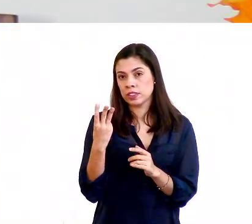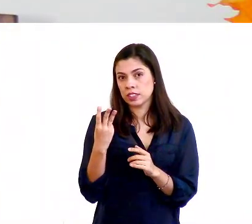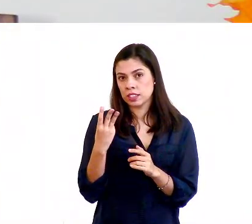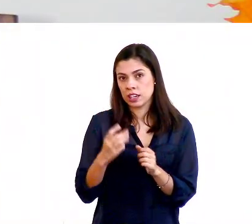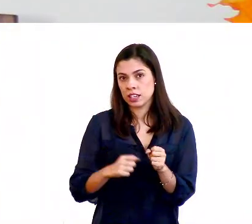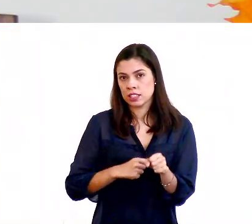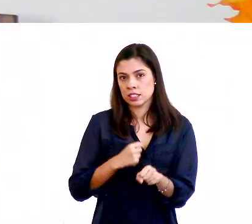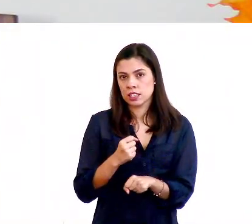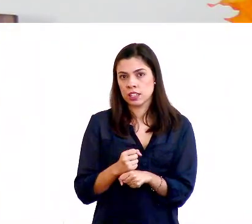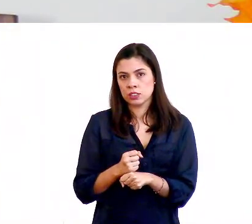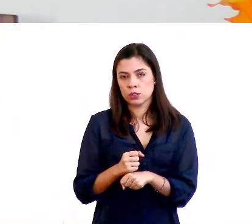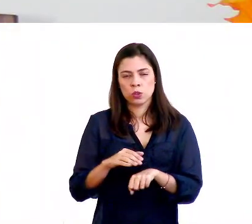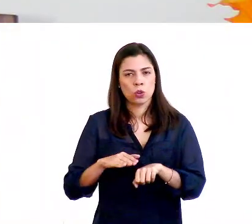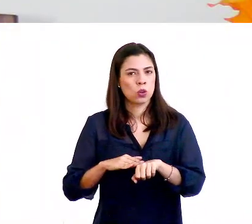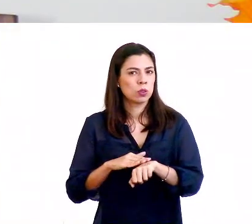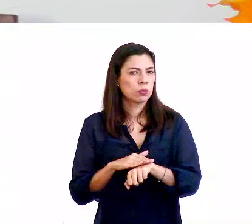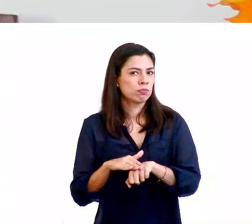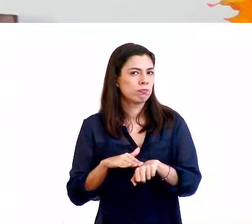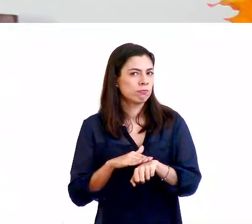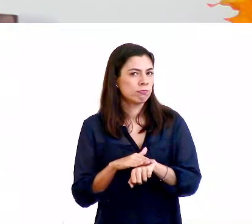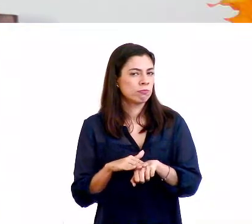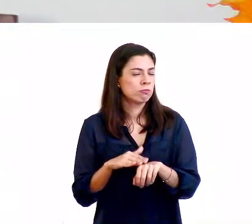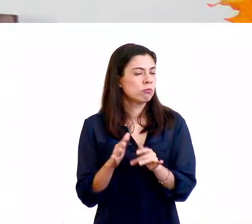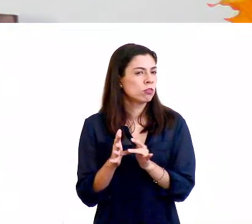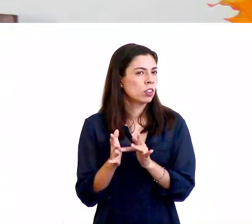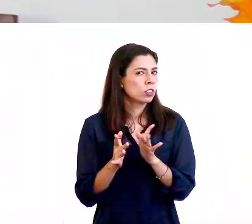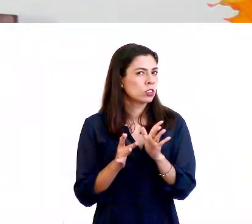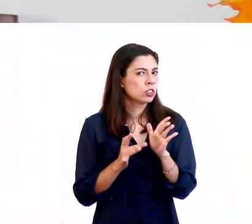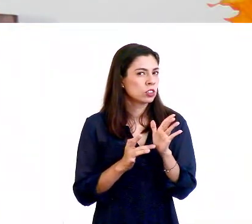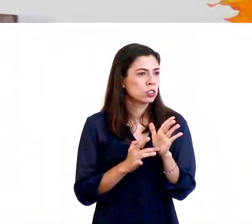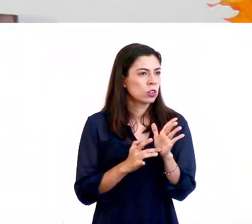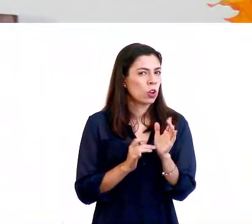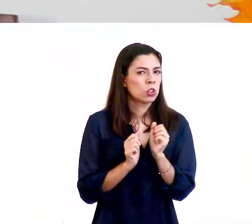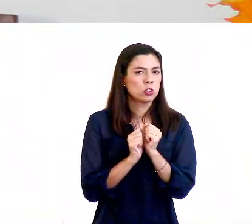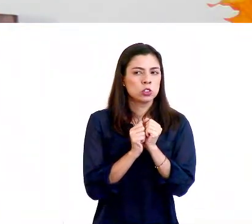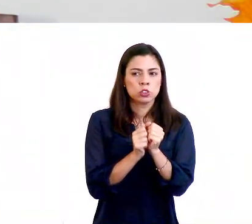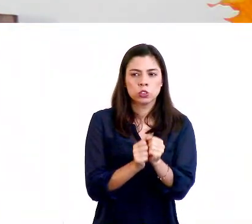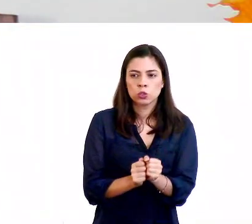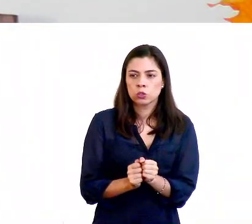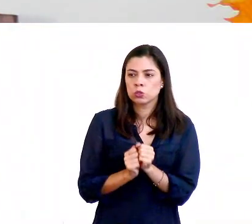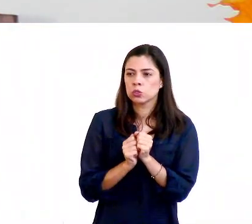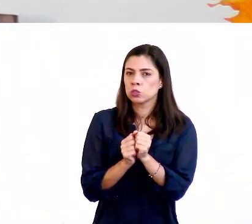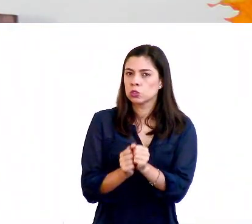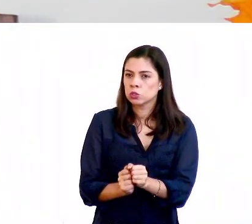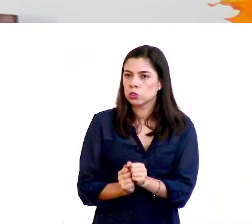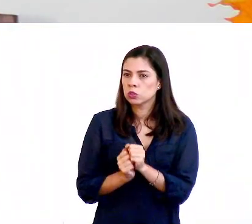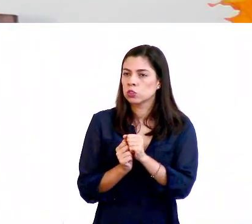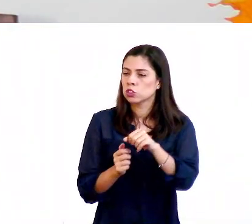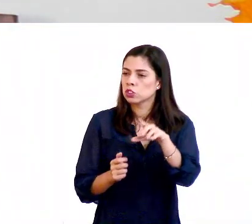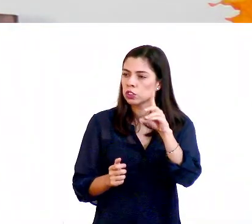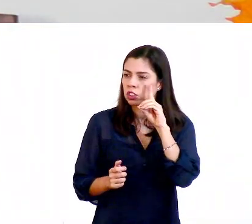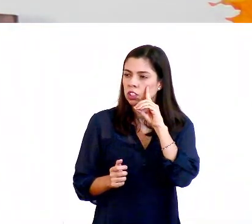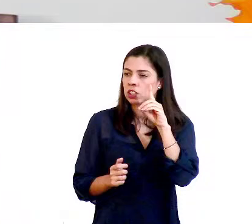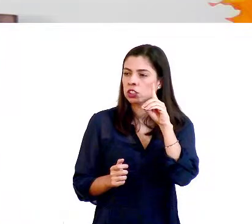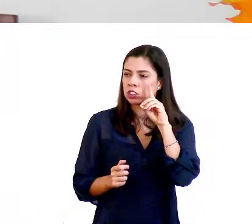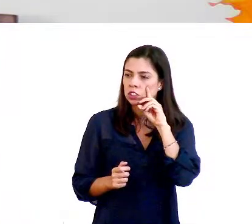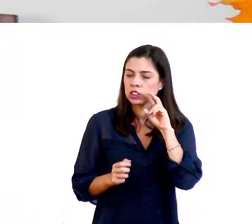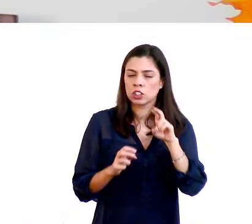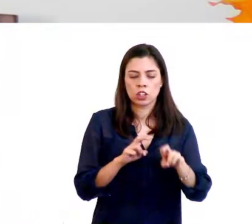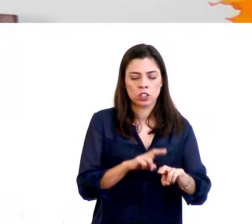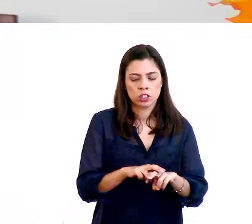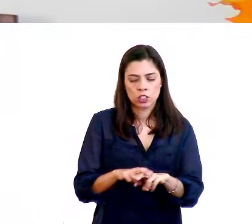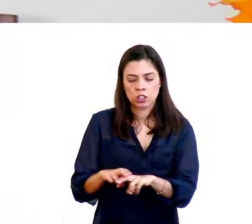conversou cara a cara com Jesus. Você tem noção do que é isso? Se assentou com